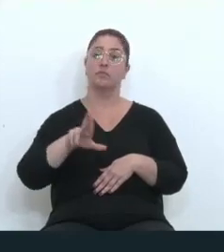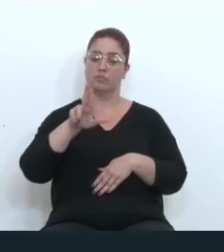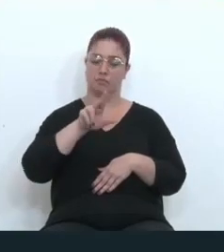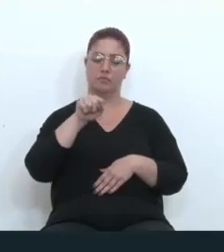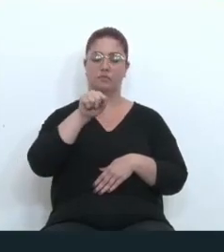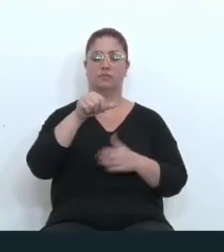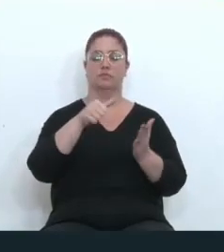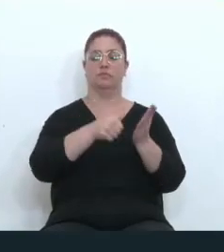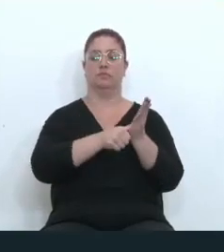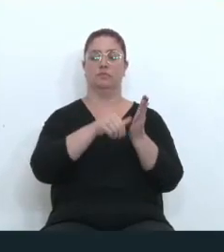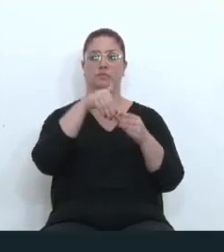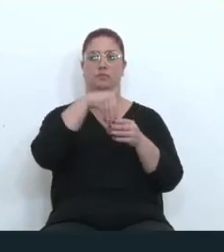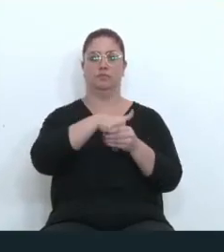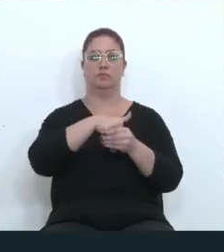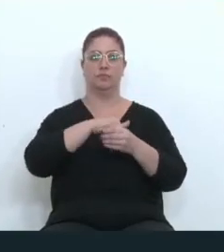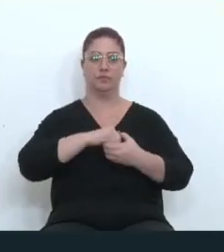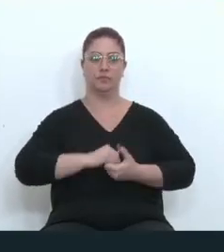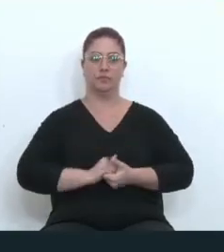eletrônico